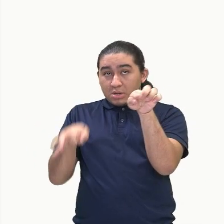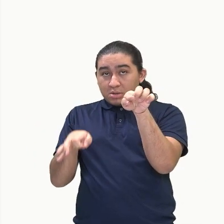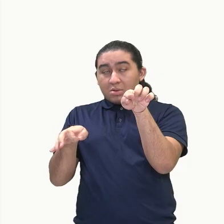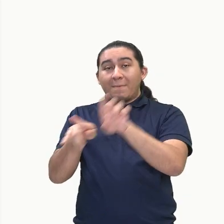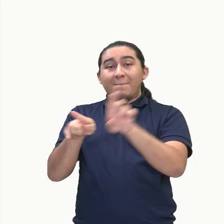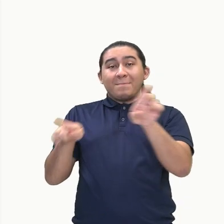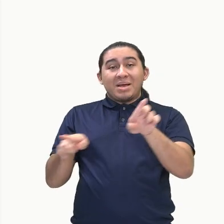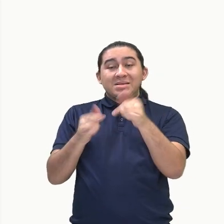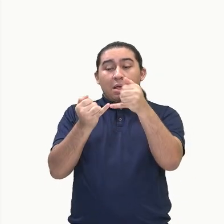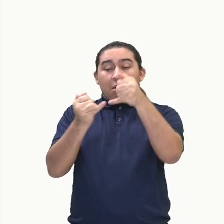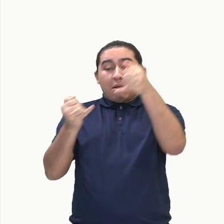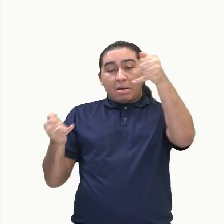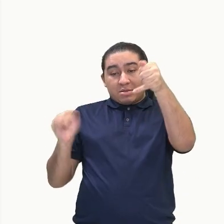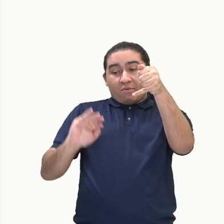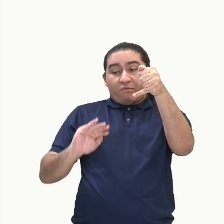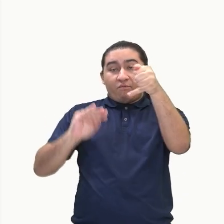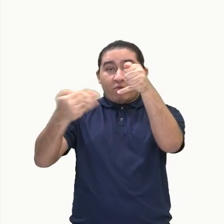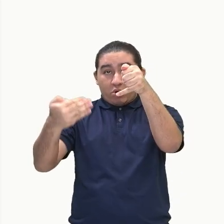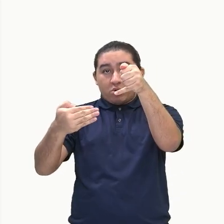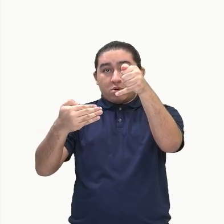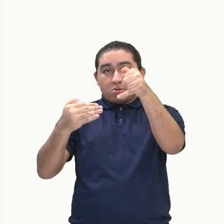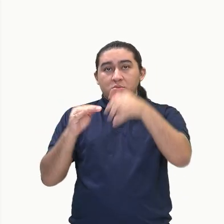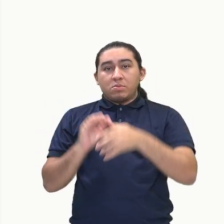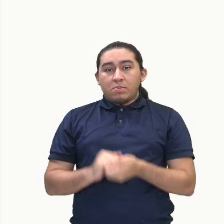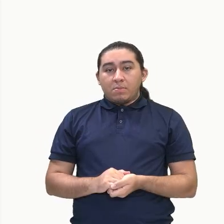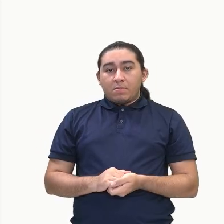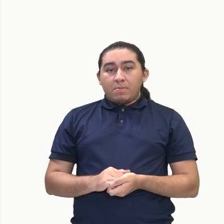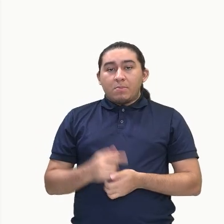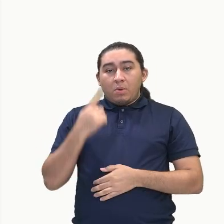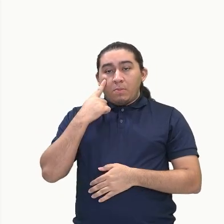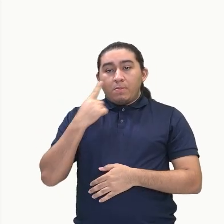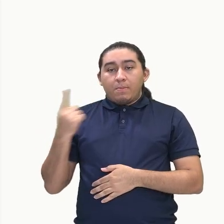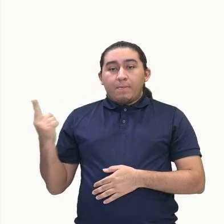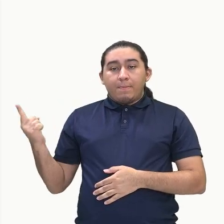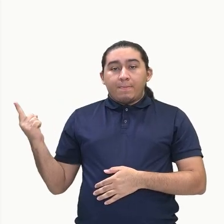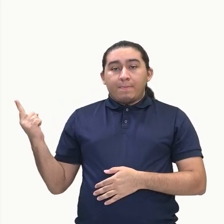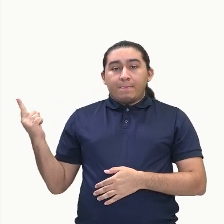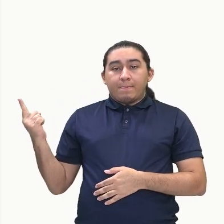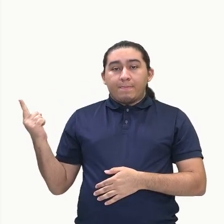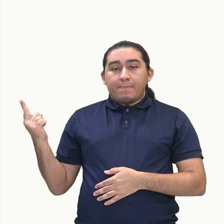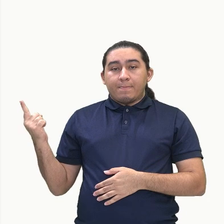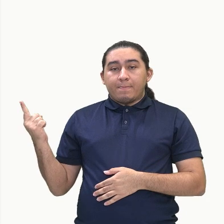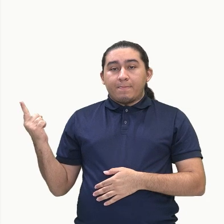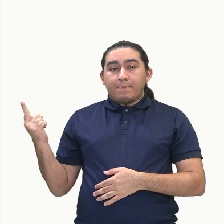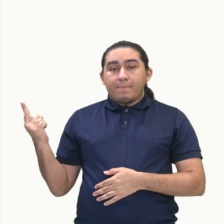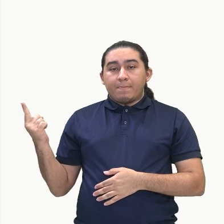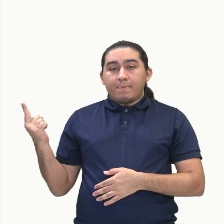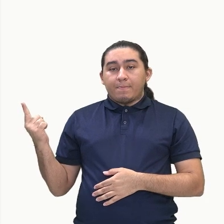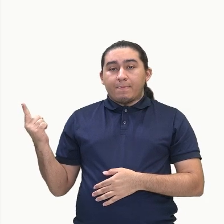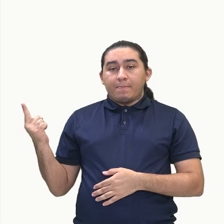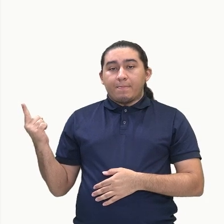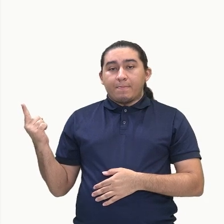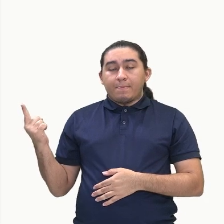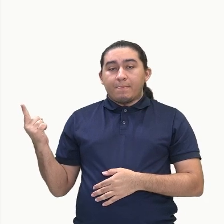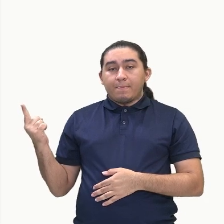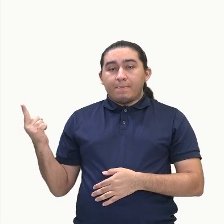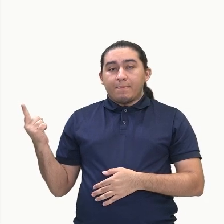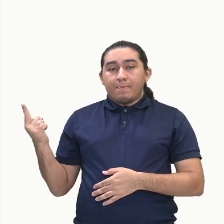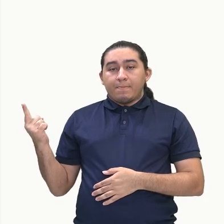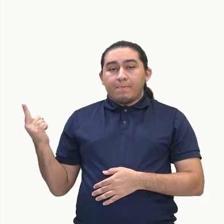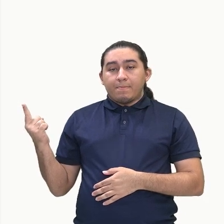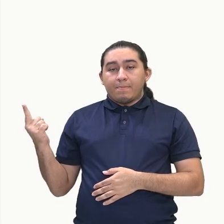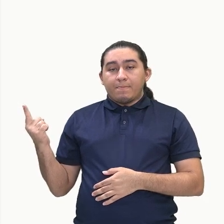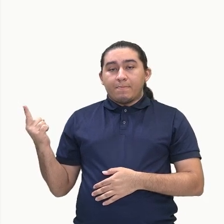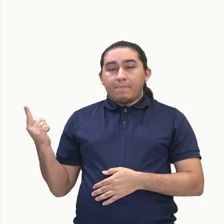não esteja completamente. Então, nesse caso aqui, ó, nós temos essa reta aqui, né, em que o ponto não está